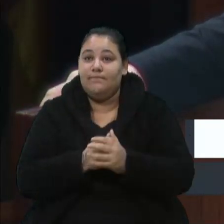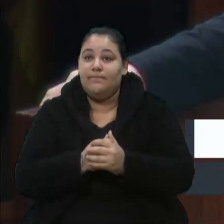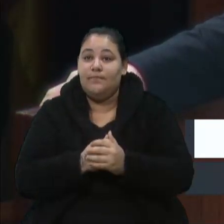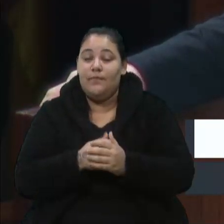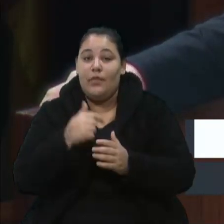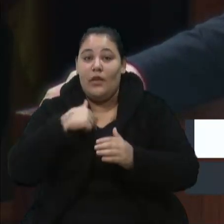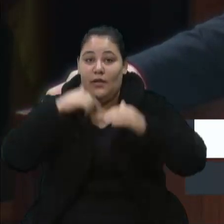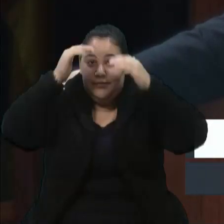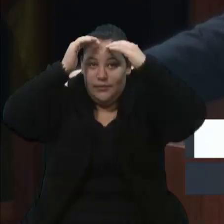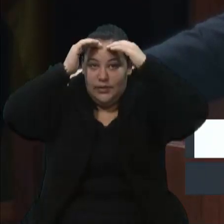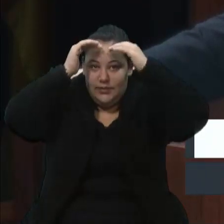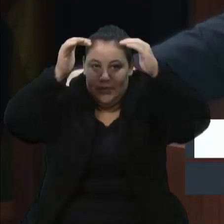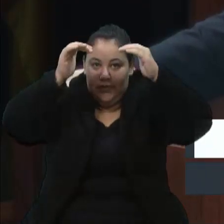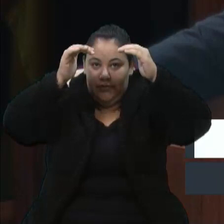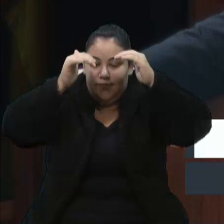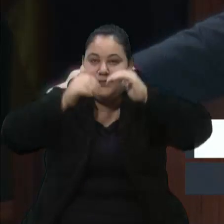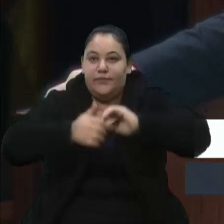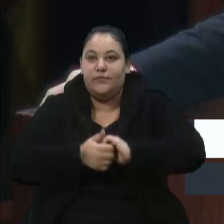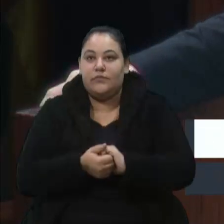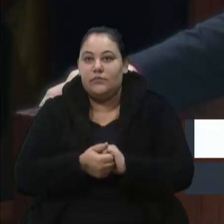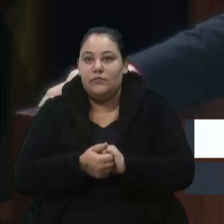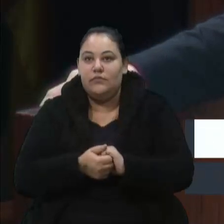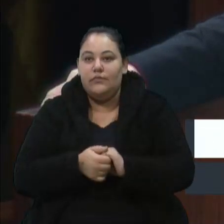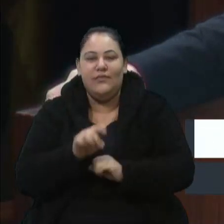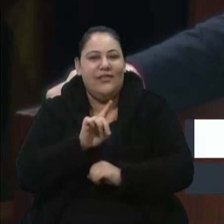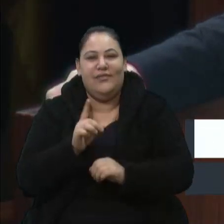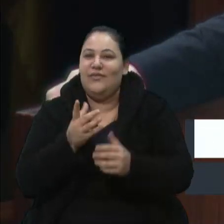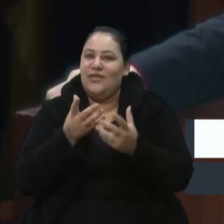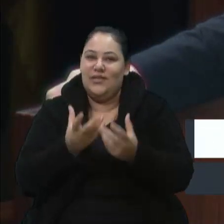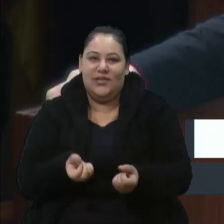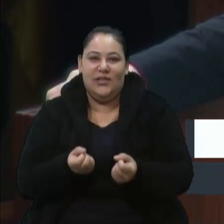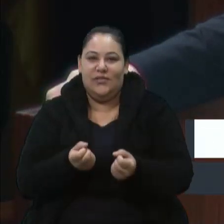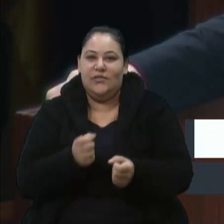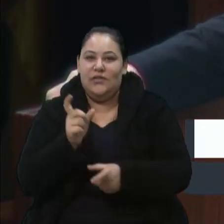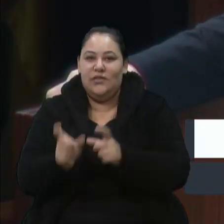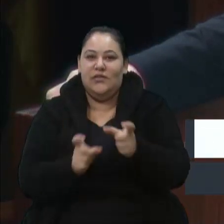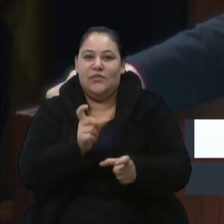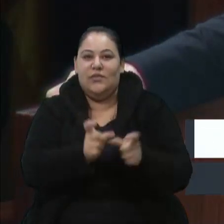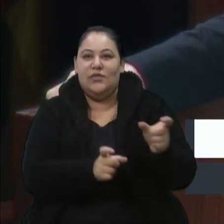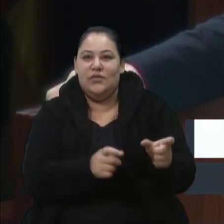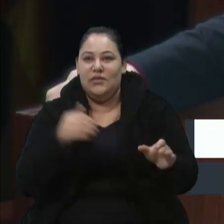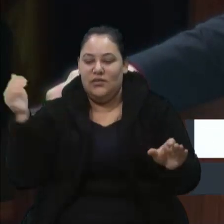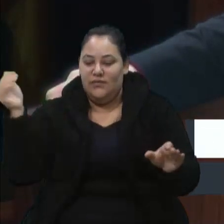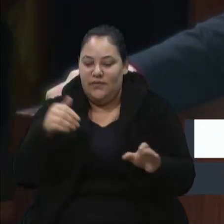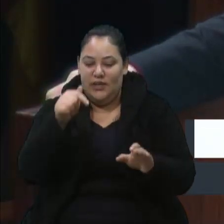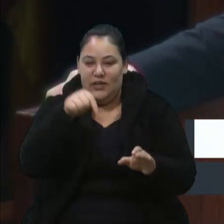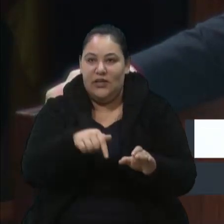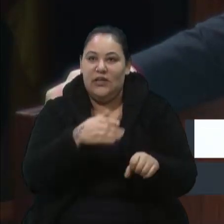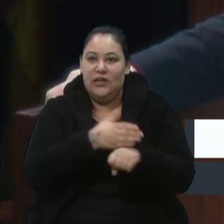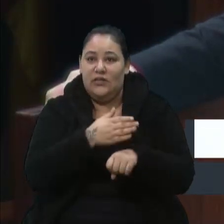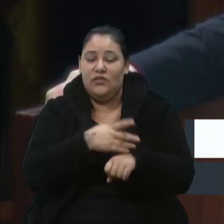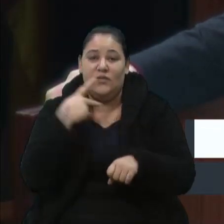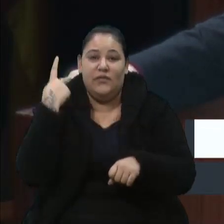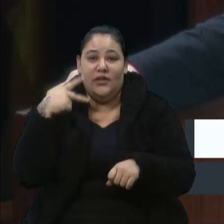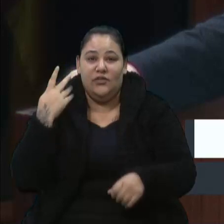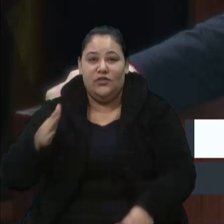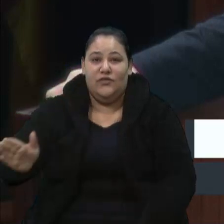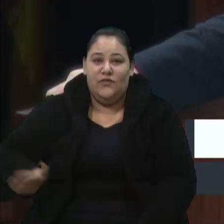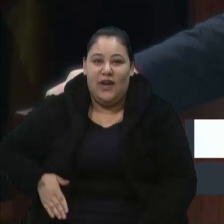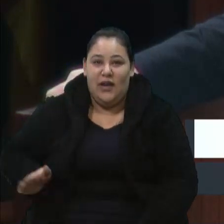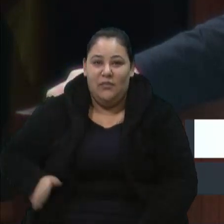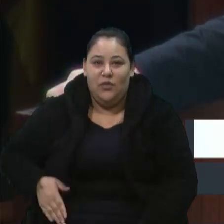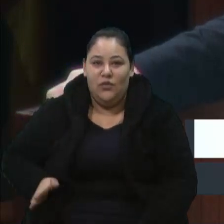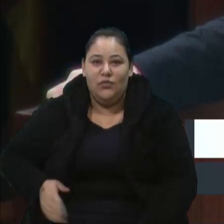é o respeito. Eu não admito que as pessoas venham aqui e fiquem chamando vereadores de vagabundo, de